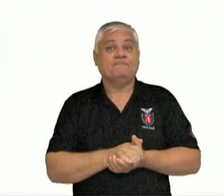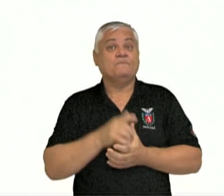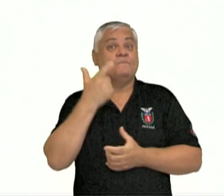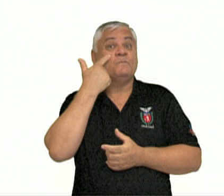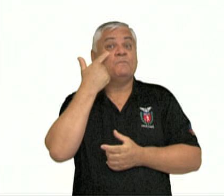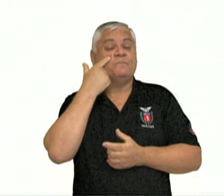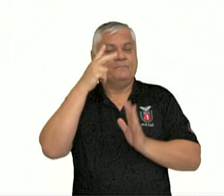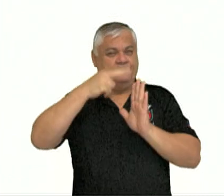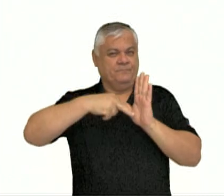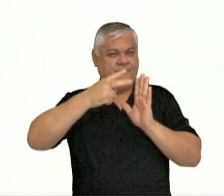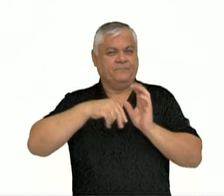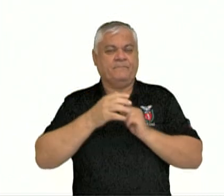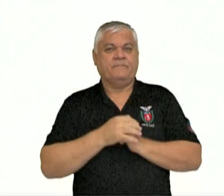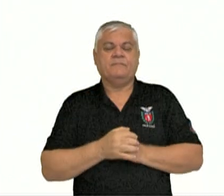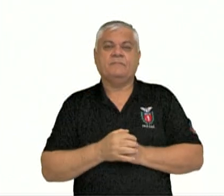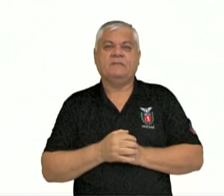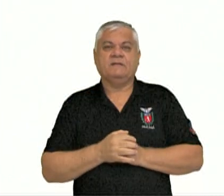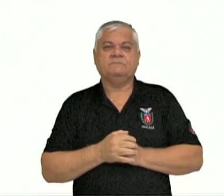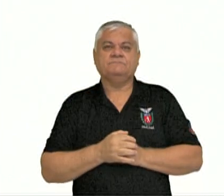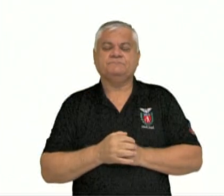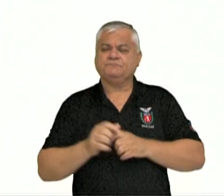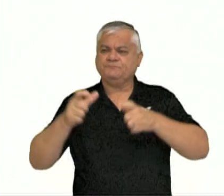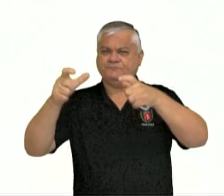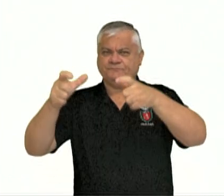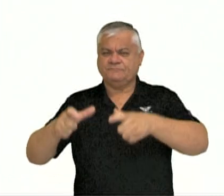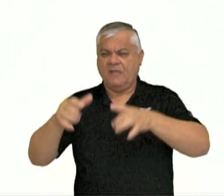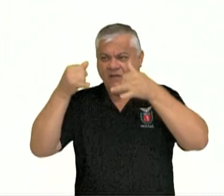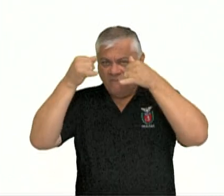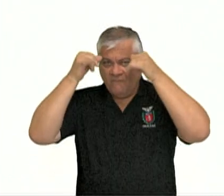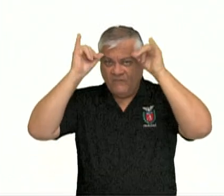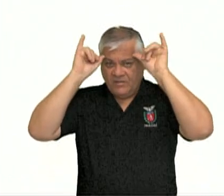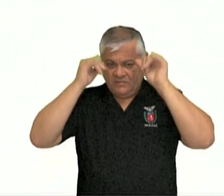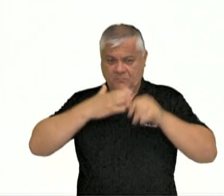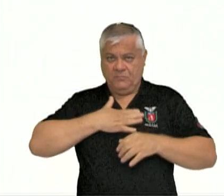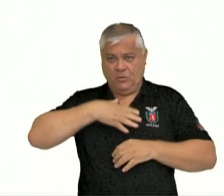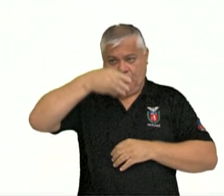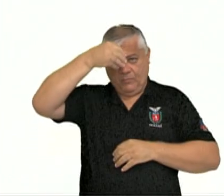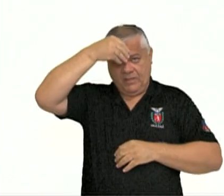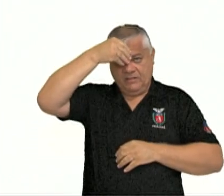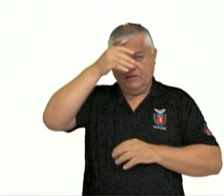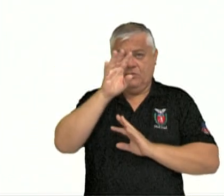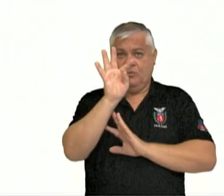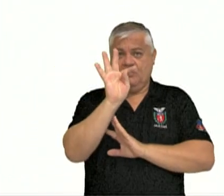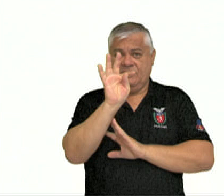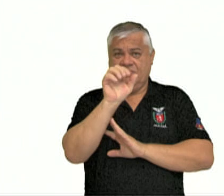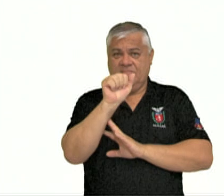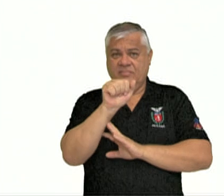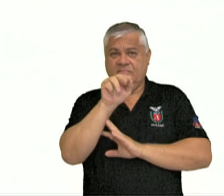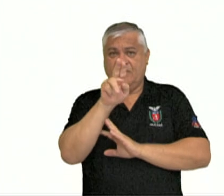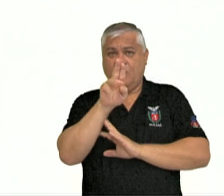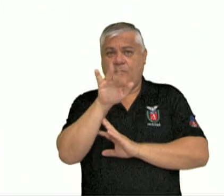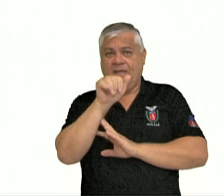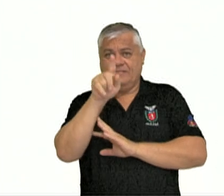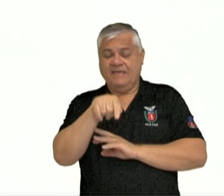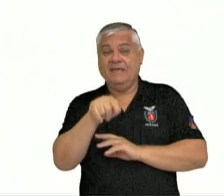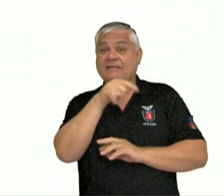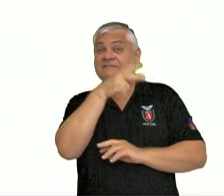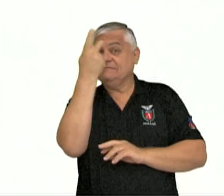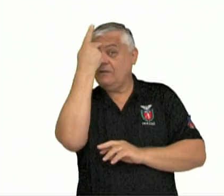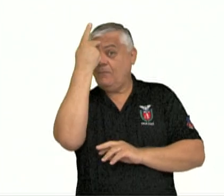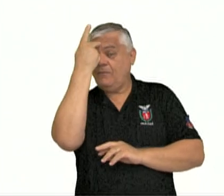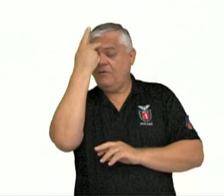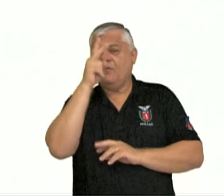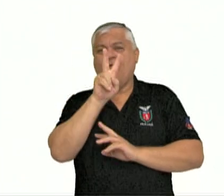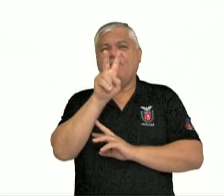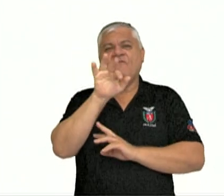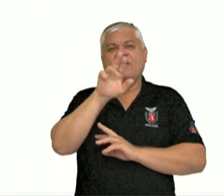Vamos lá à leitura. Na fazenda do padrinho, perto de Taubaté, onde Vera e Lúcia gostavam de passar as